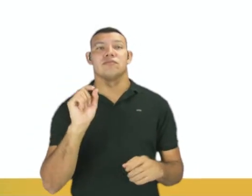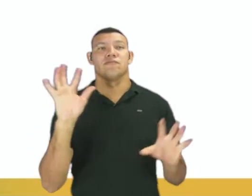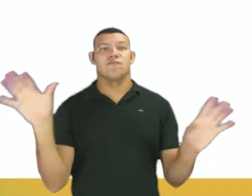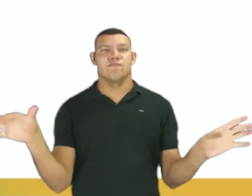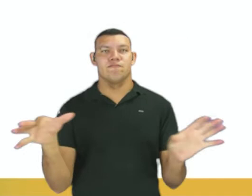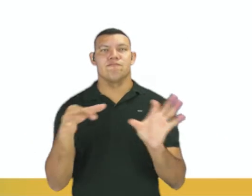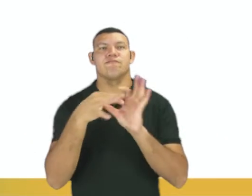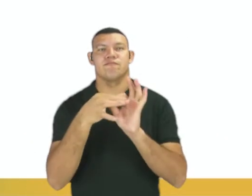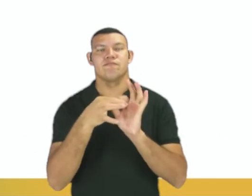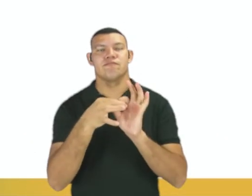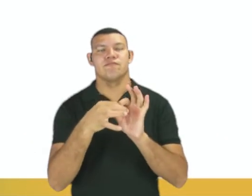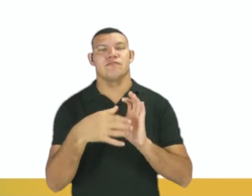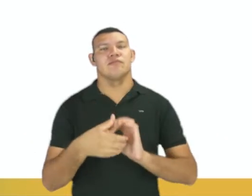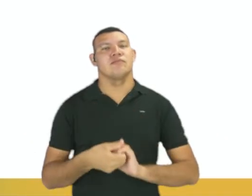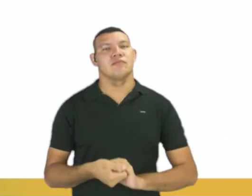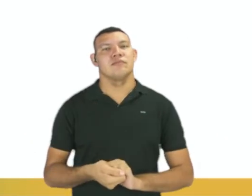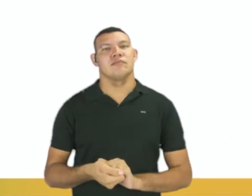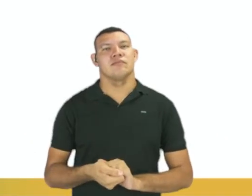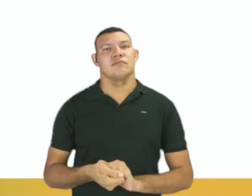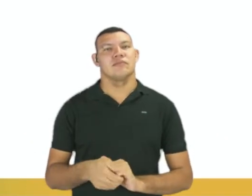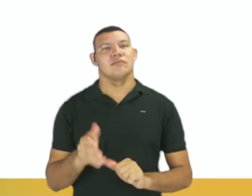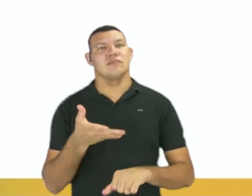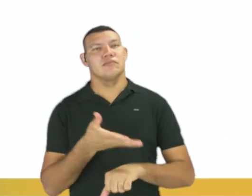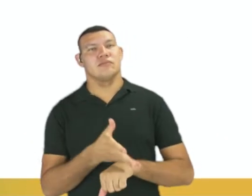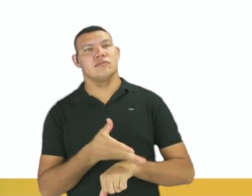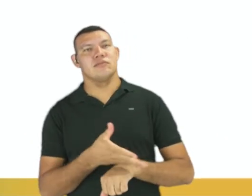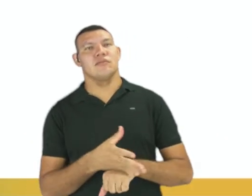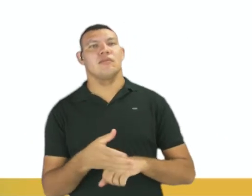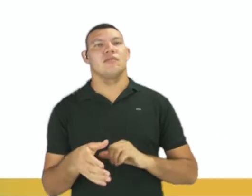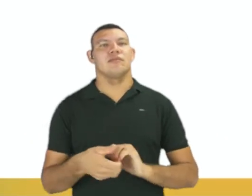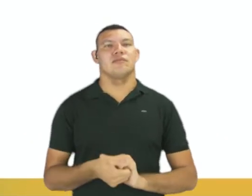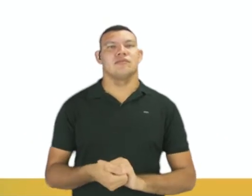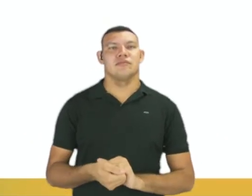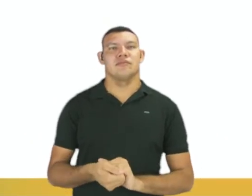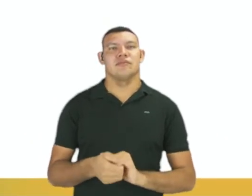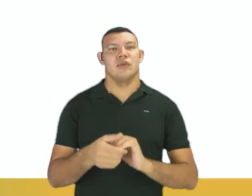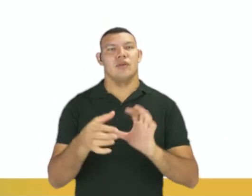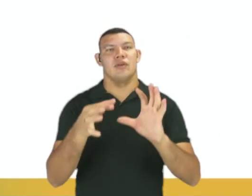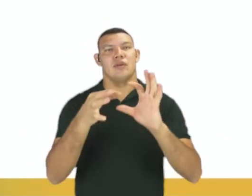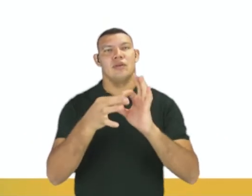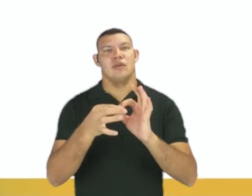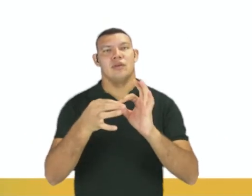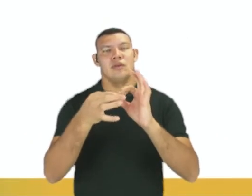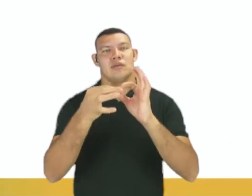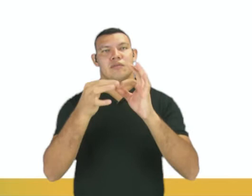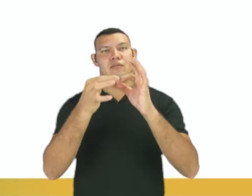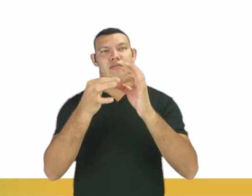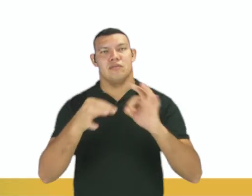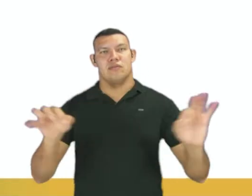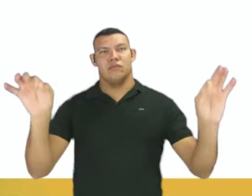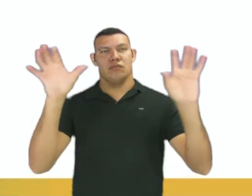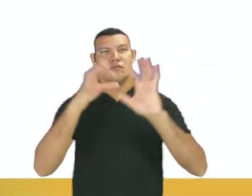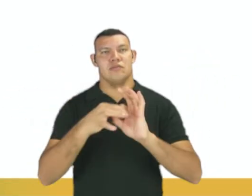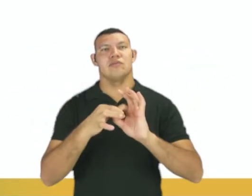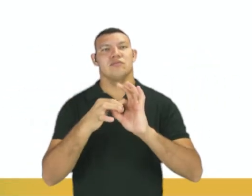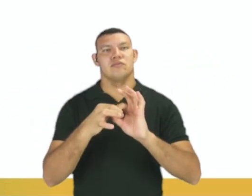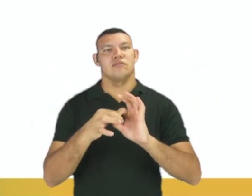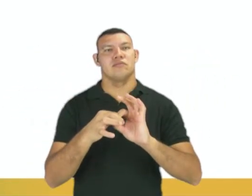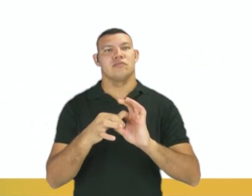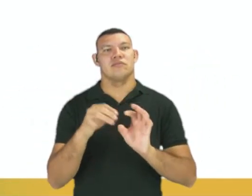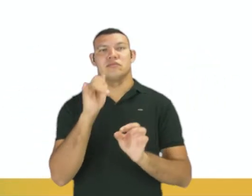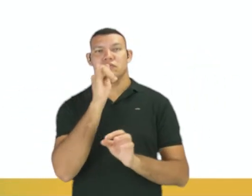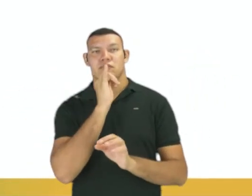na prática é é subordinado um exemplo Ana é importante na